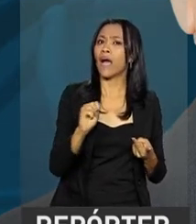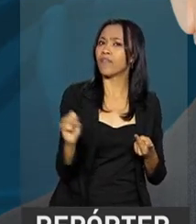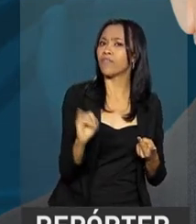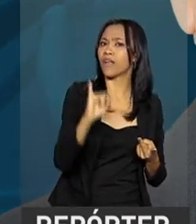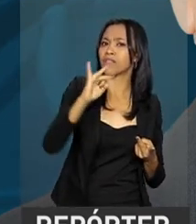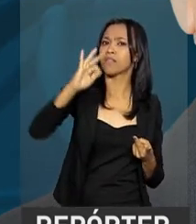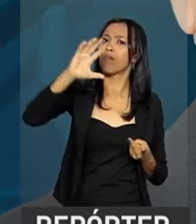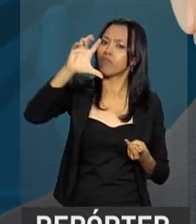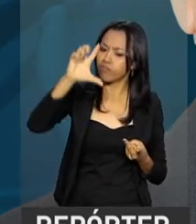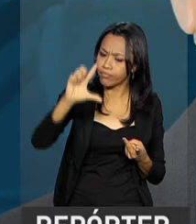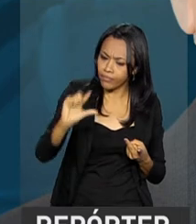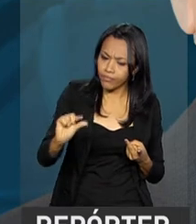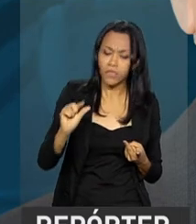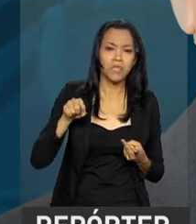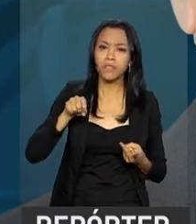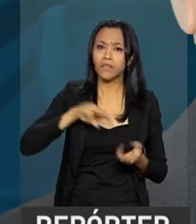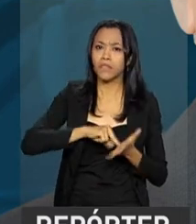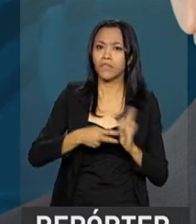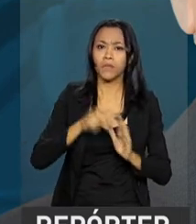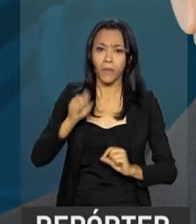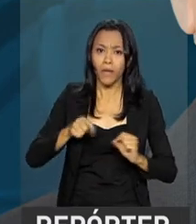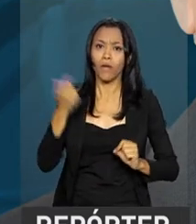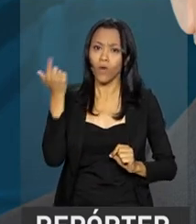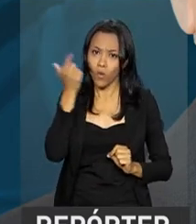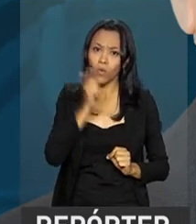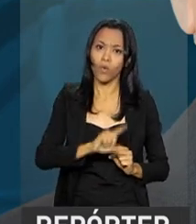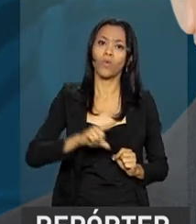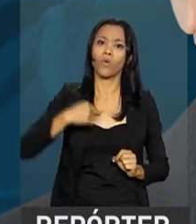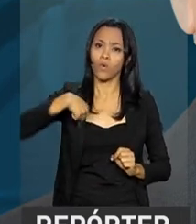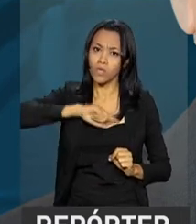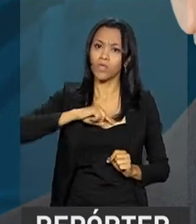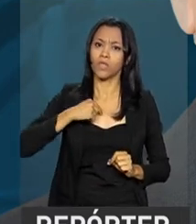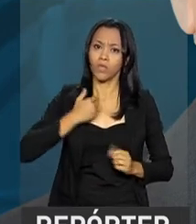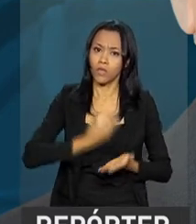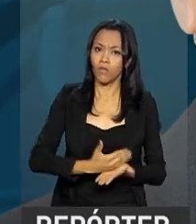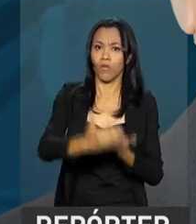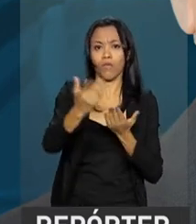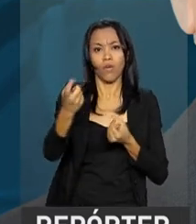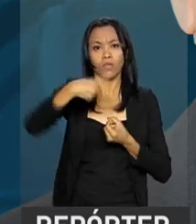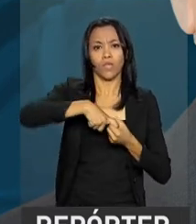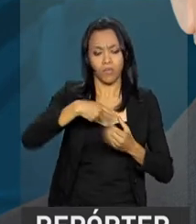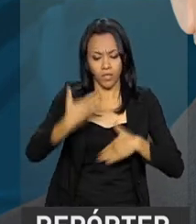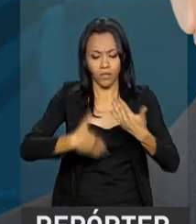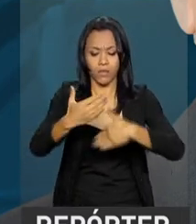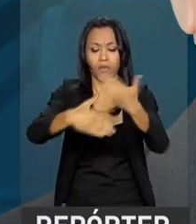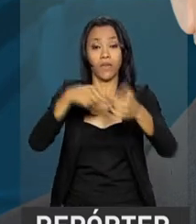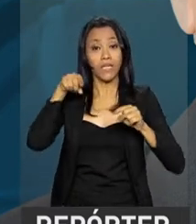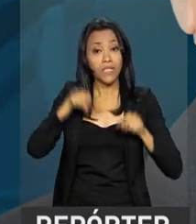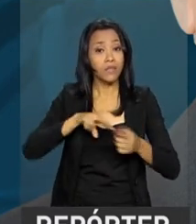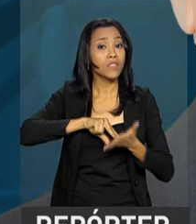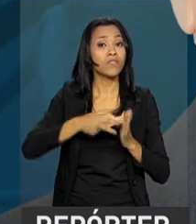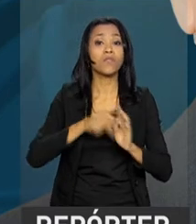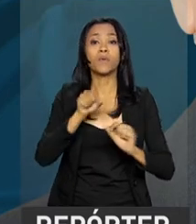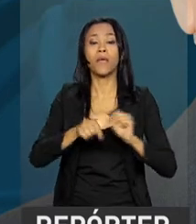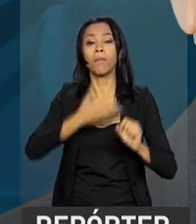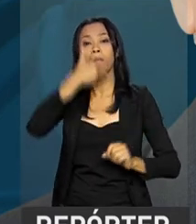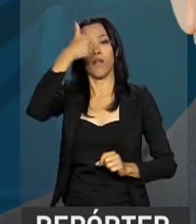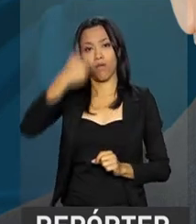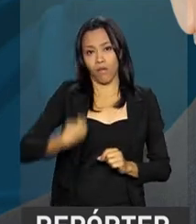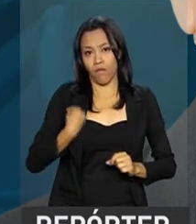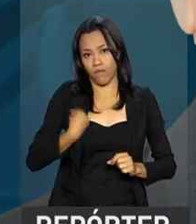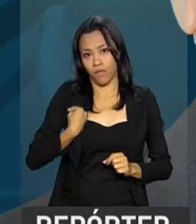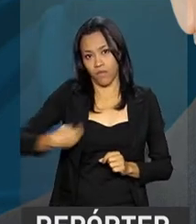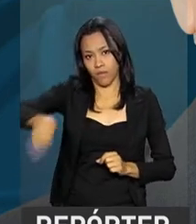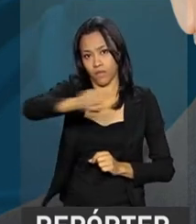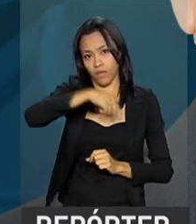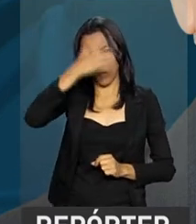menores índices. Ou seja, começamos a crescer de novo. E o que isso significa? Isso melhora a vida do brasileiro. A confiança